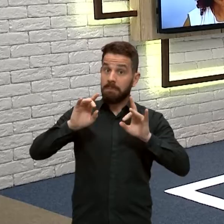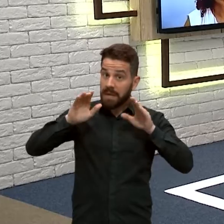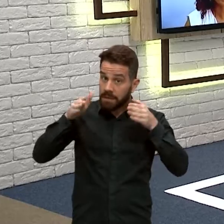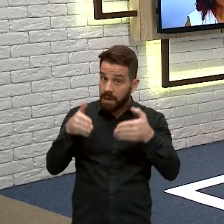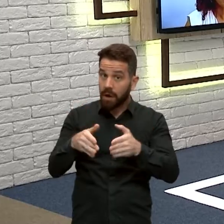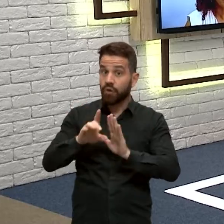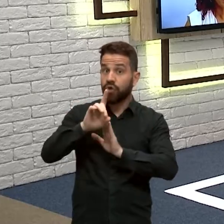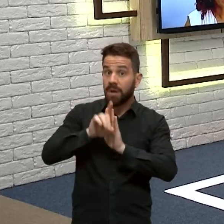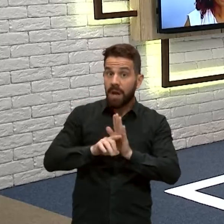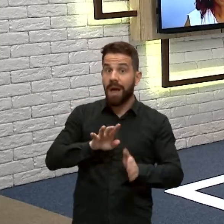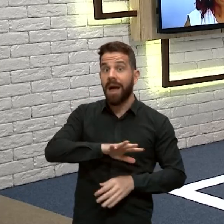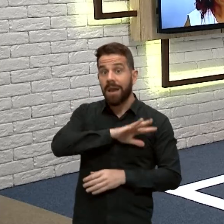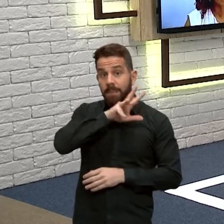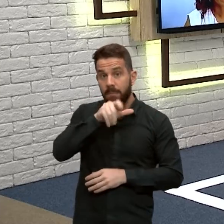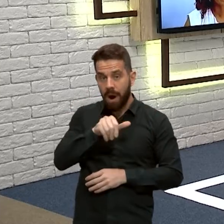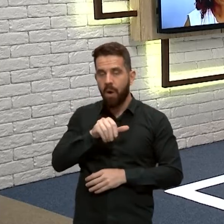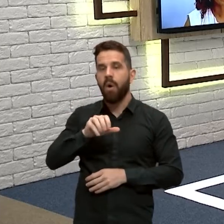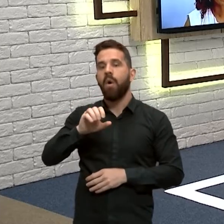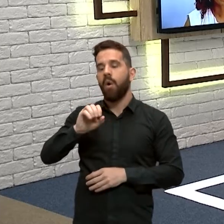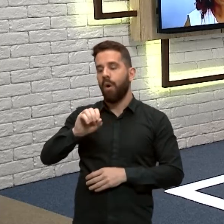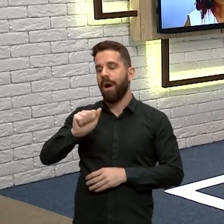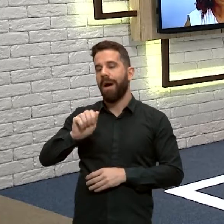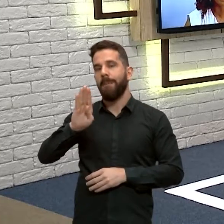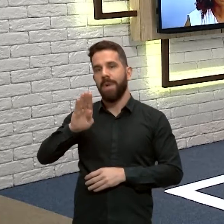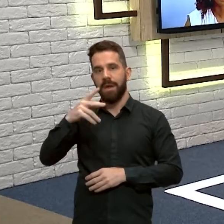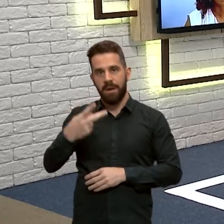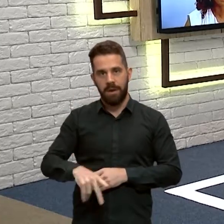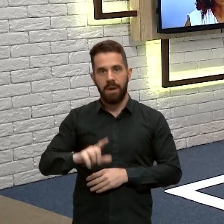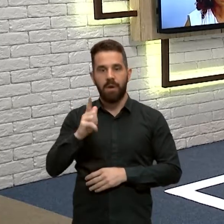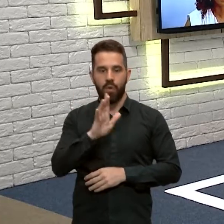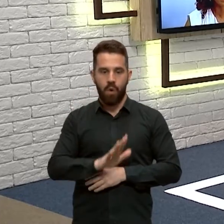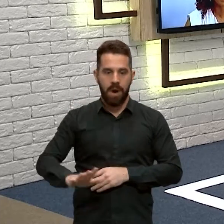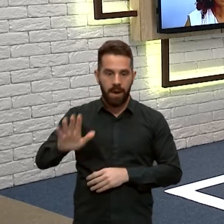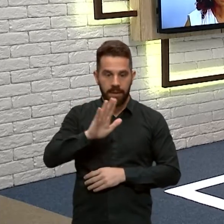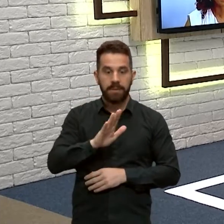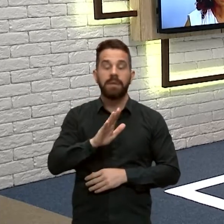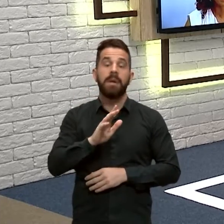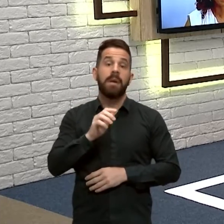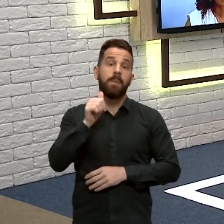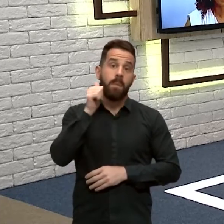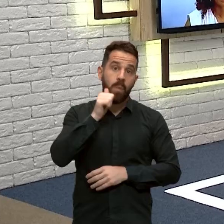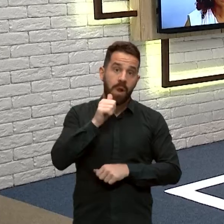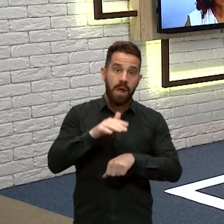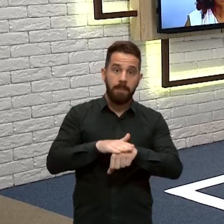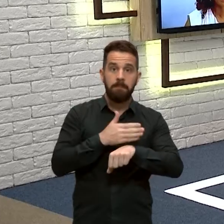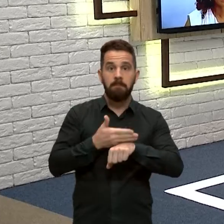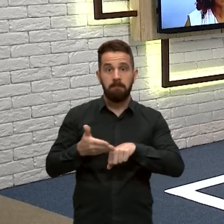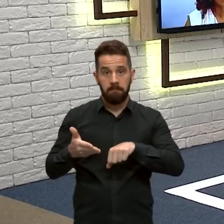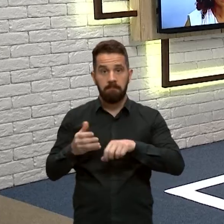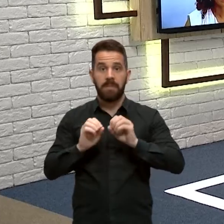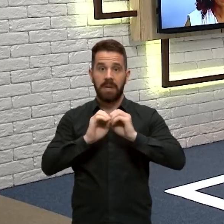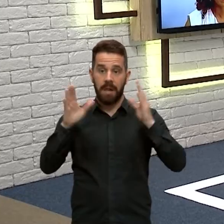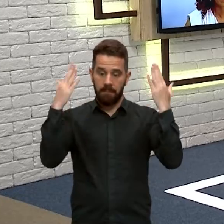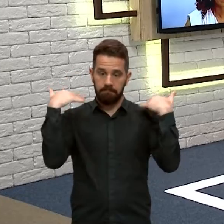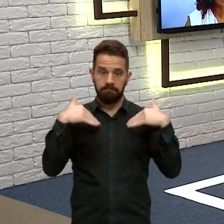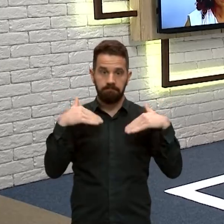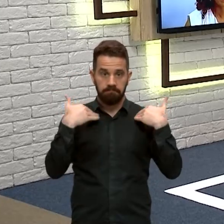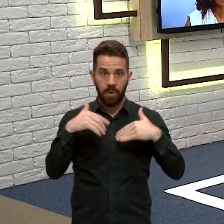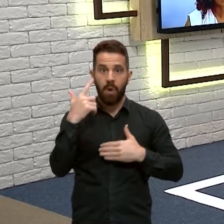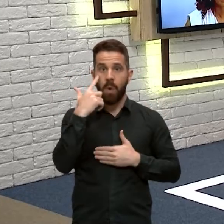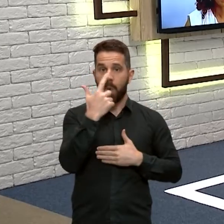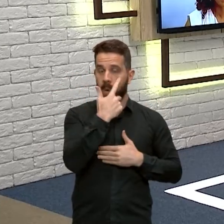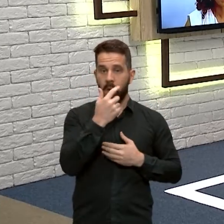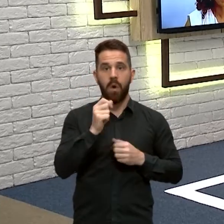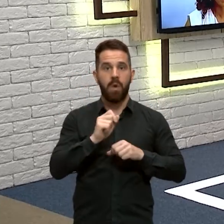como uma mulher de pele e olhos claros, cabelos castanhos claros, abaixo dos ombros. Pauliane, muito obrigada pela sua presença, muito bom contar com